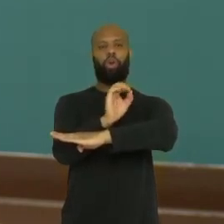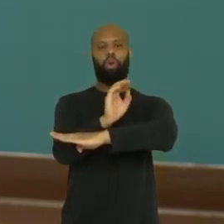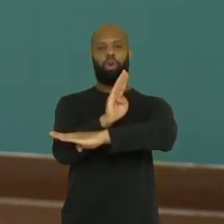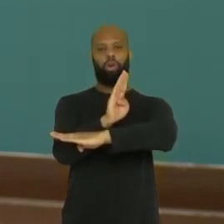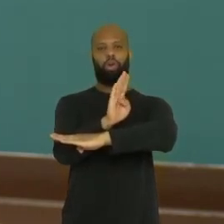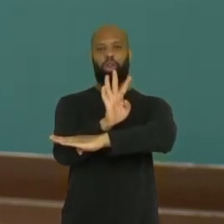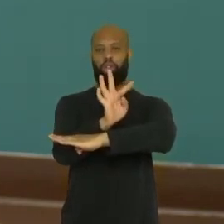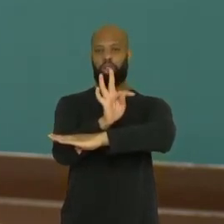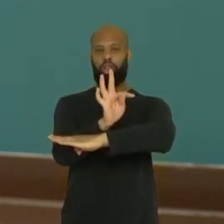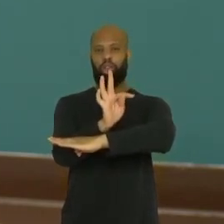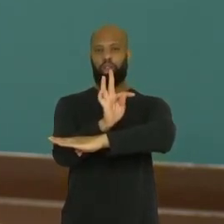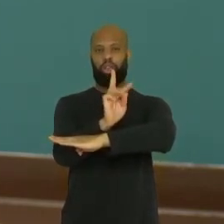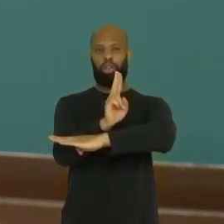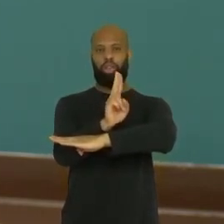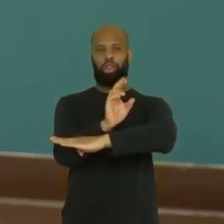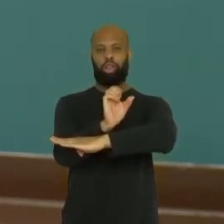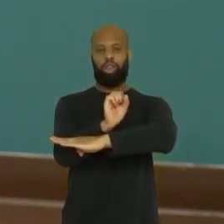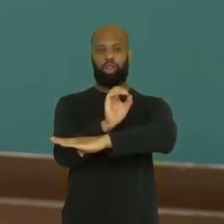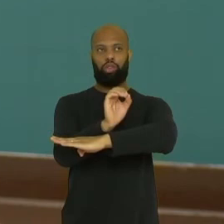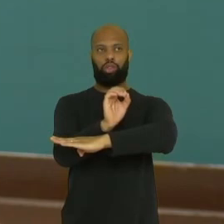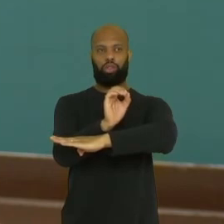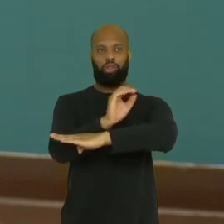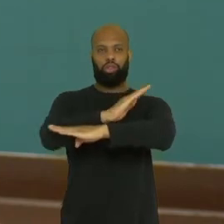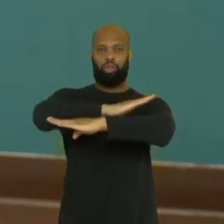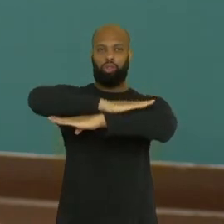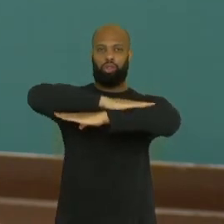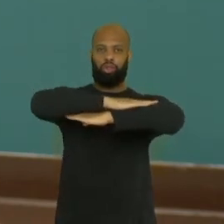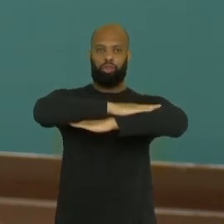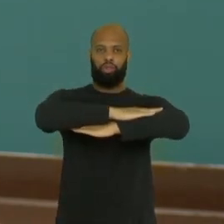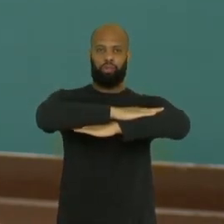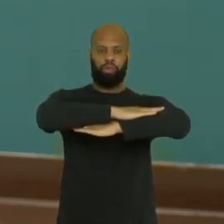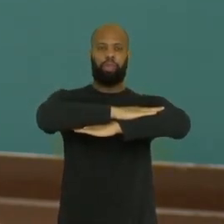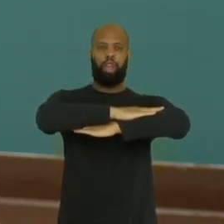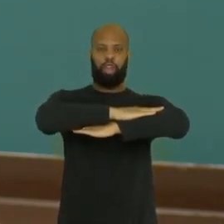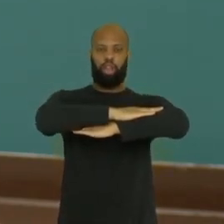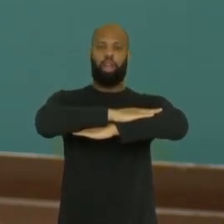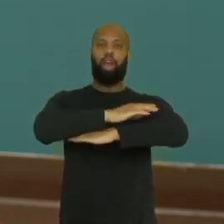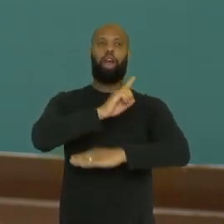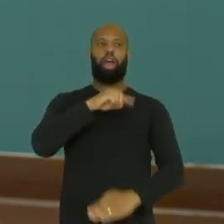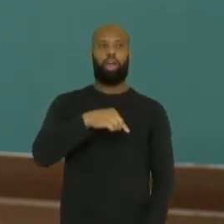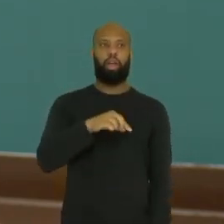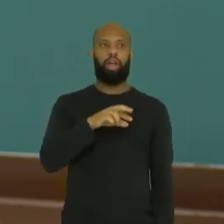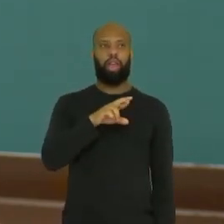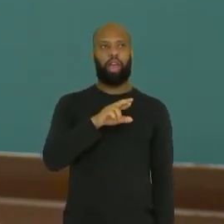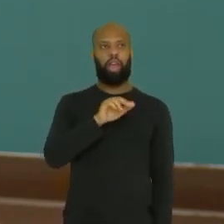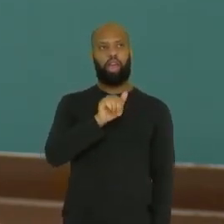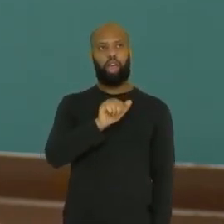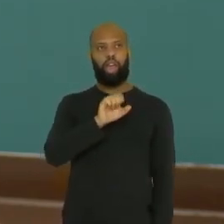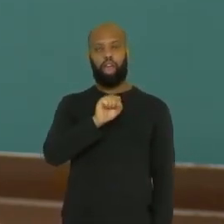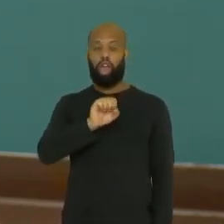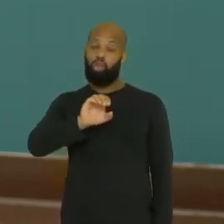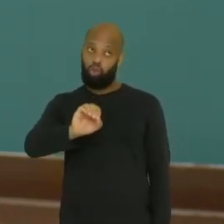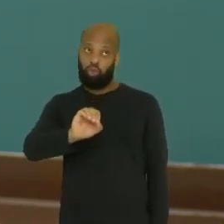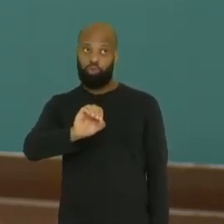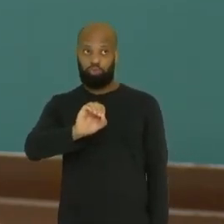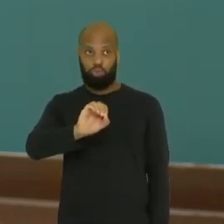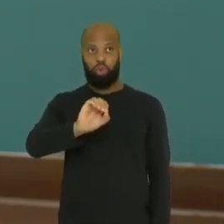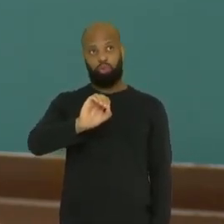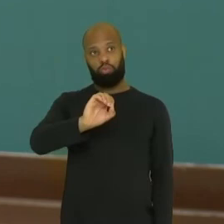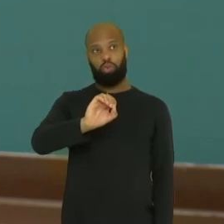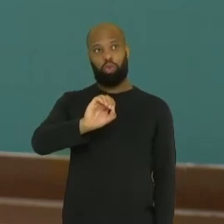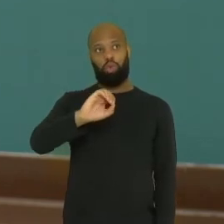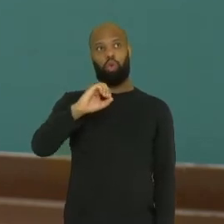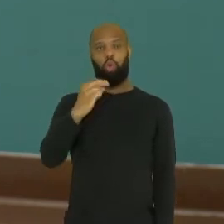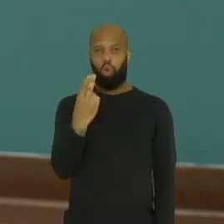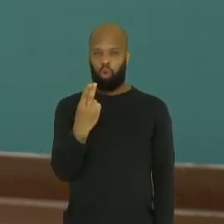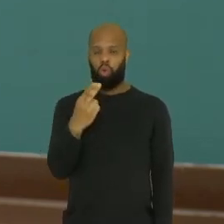chama ele de ângulo obtuso. E quando essa medida, né, tem 180 graus, exatamente, é uma linha reta, a gente